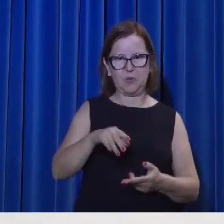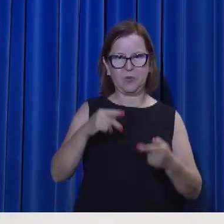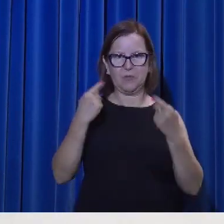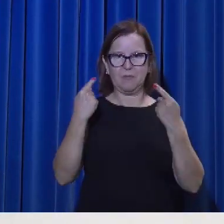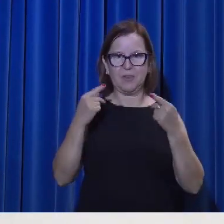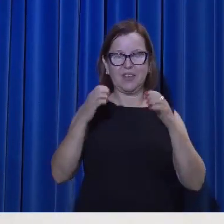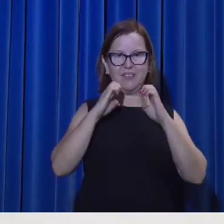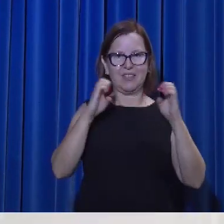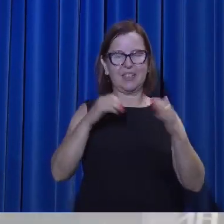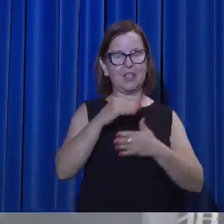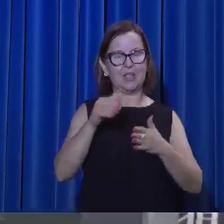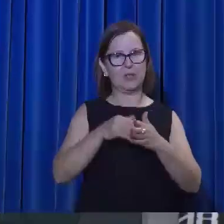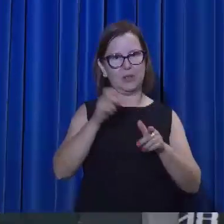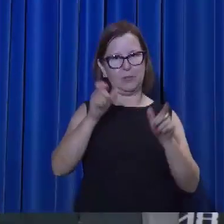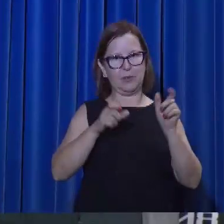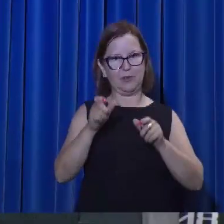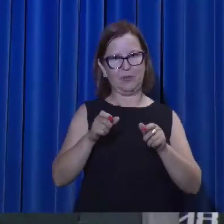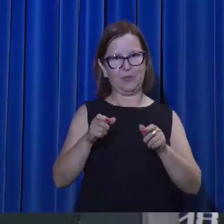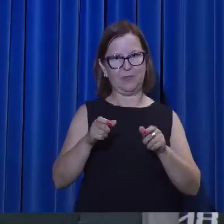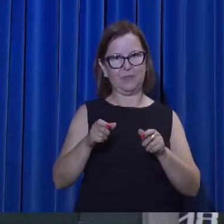vem.